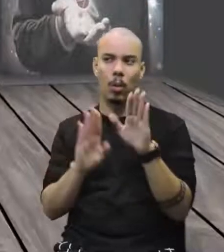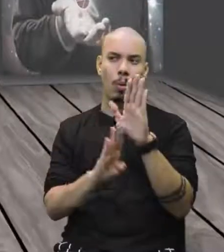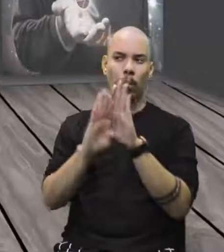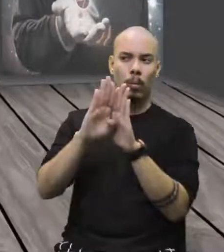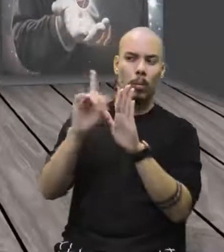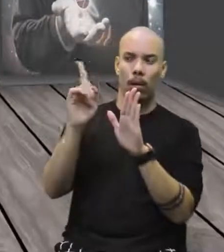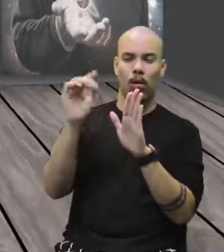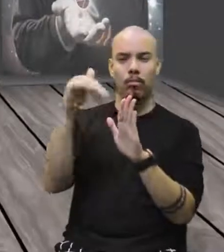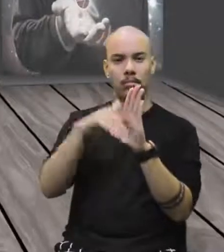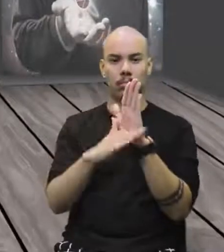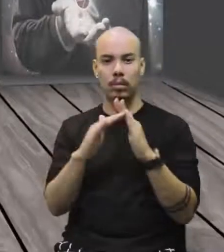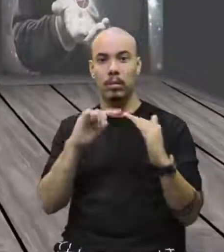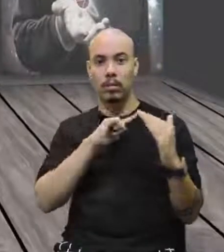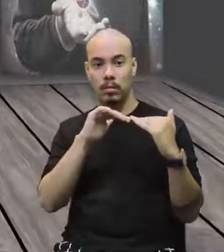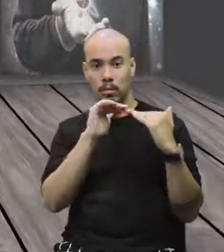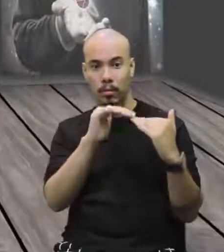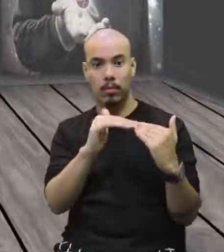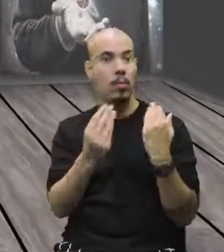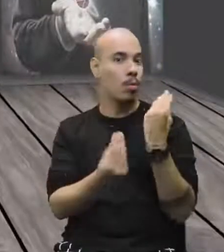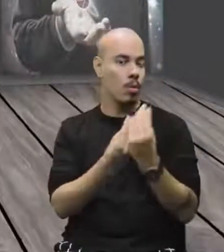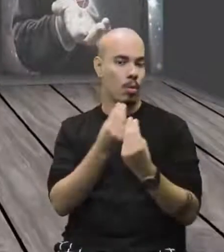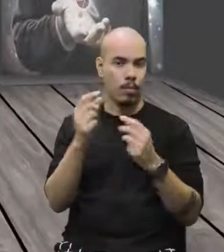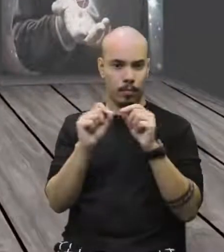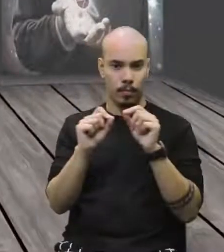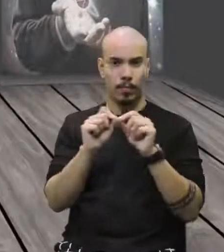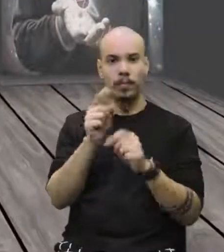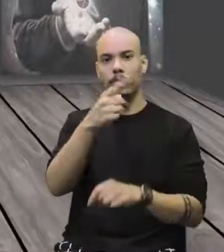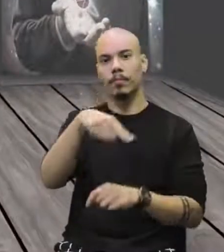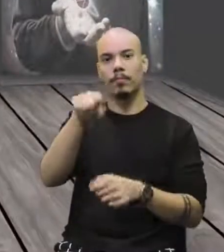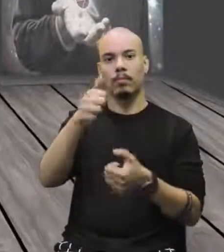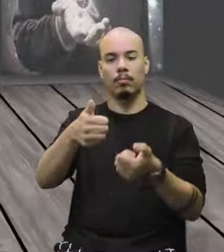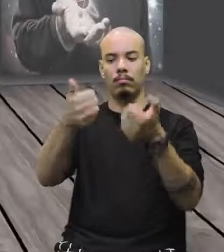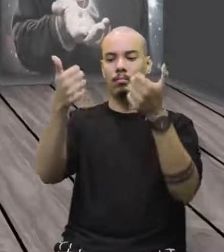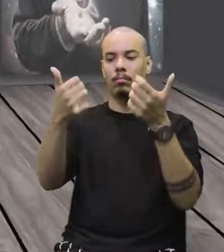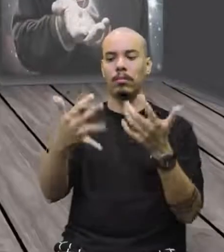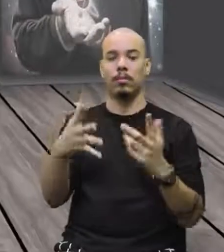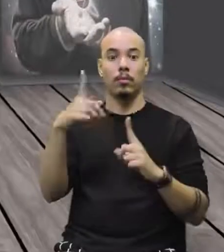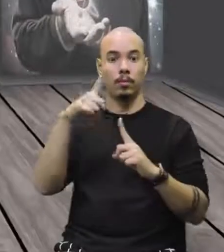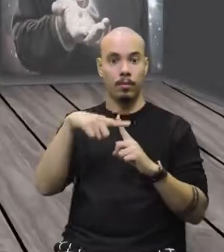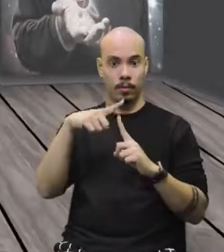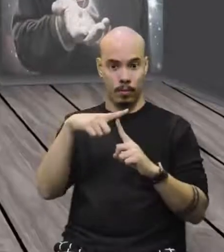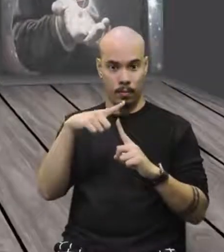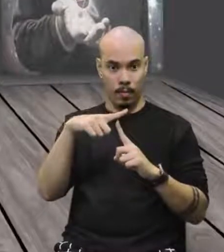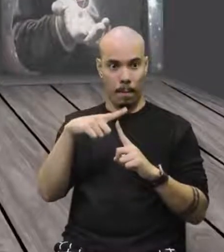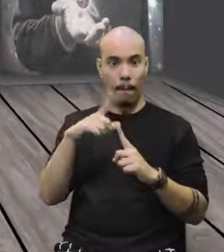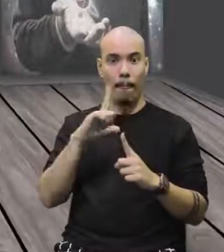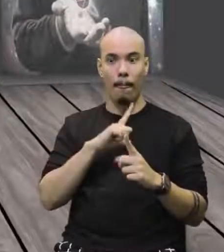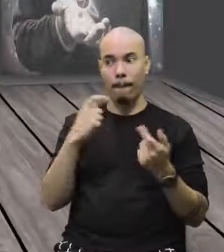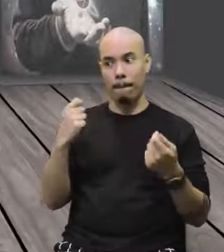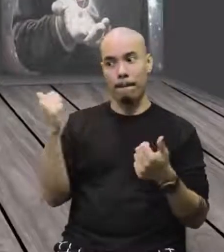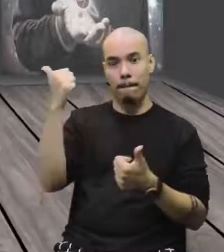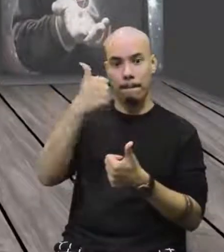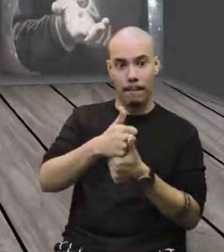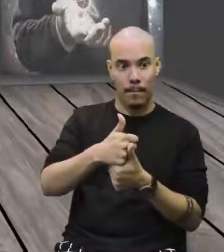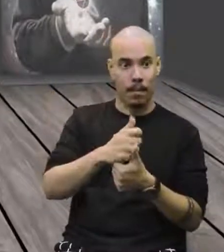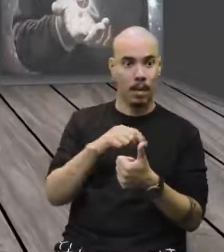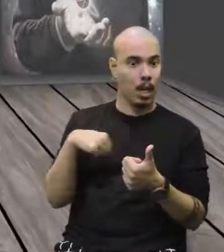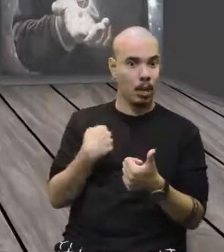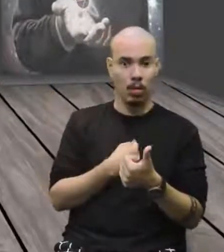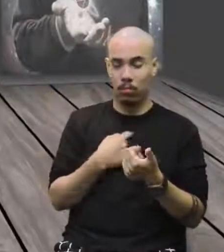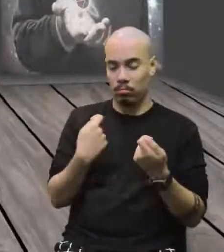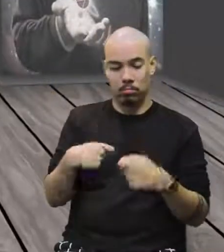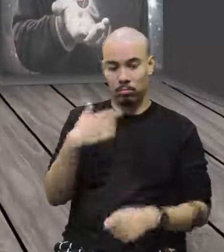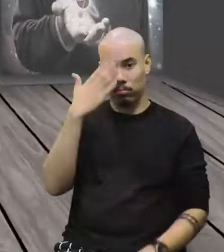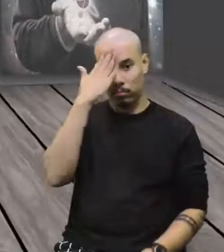Ah, não, é perpendicular. Então, você vai dizer qual é o tipo de movimento que eu vou ter. Ah, tem que substituir. Aí substituição, né, gente? É